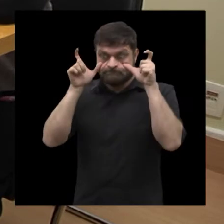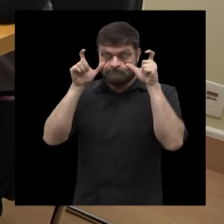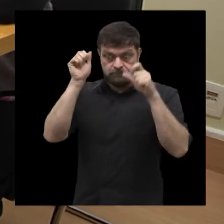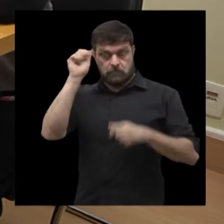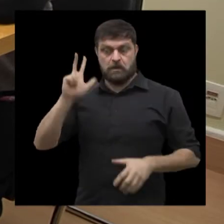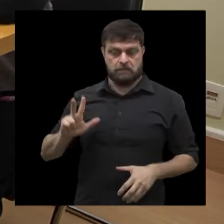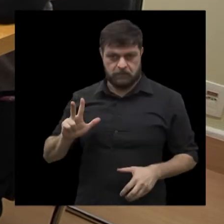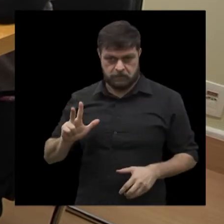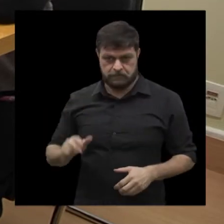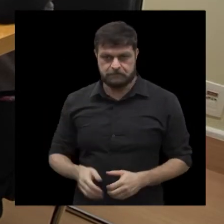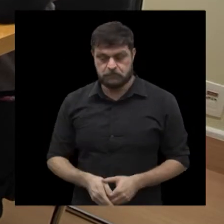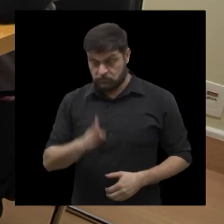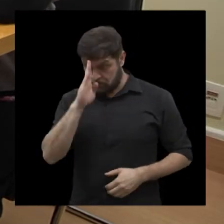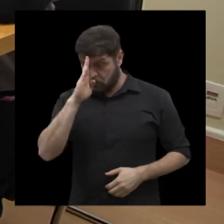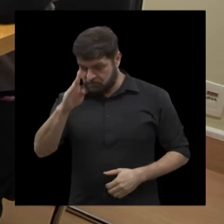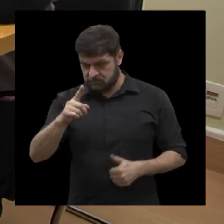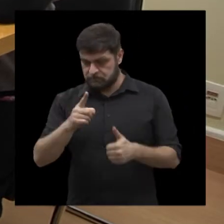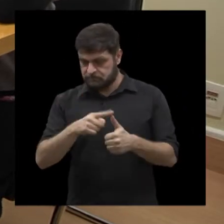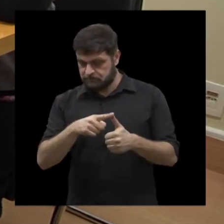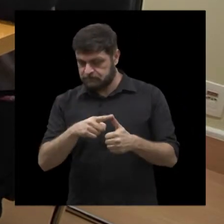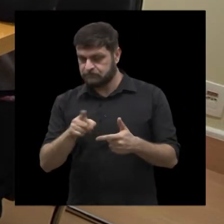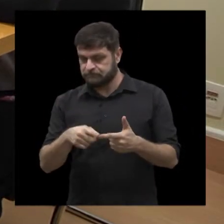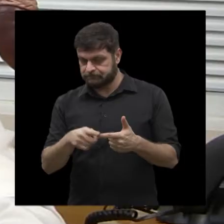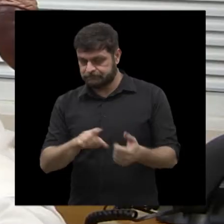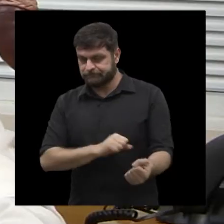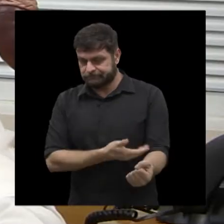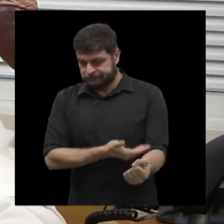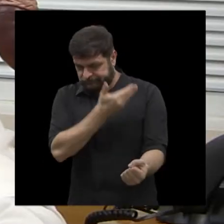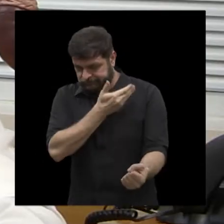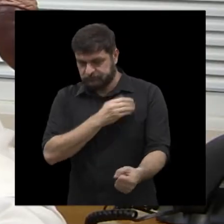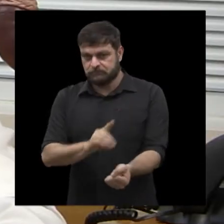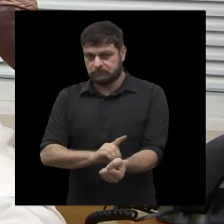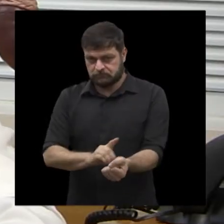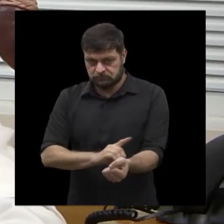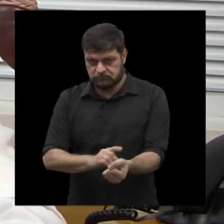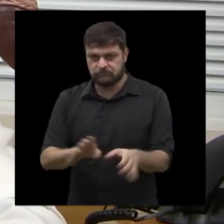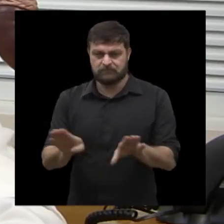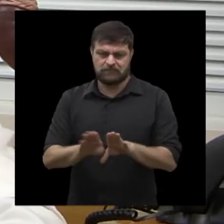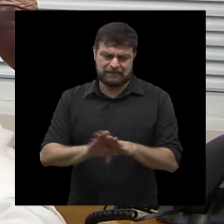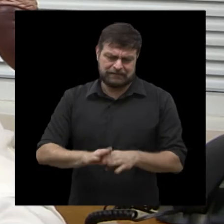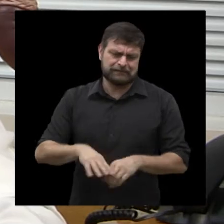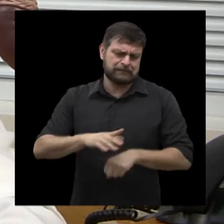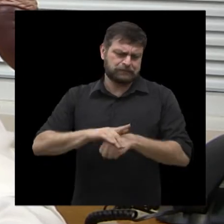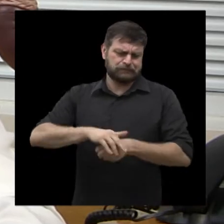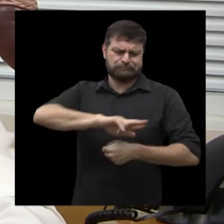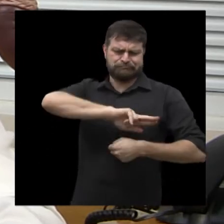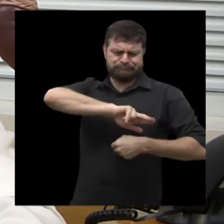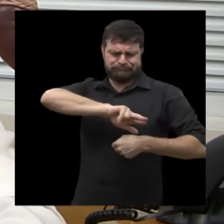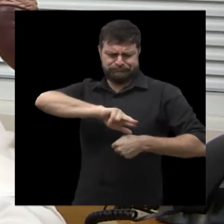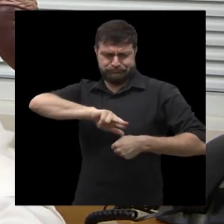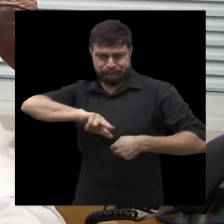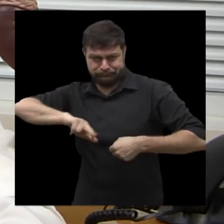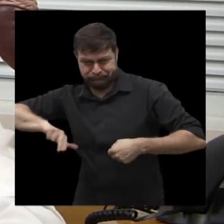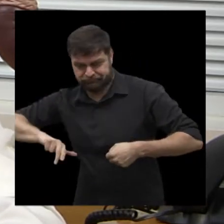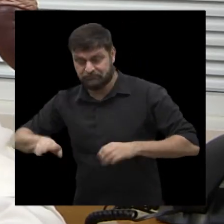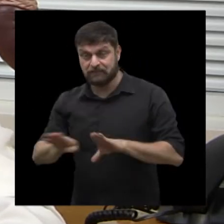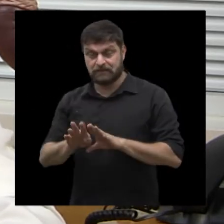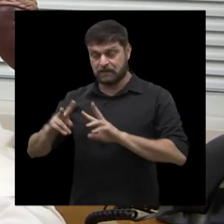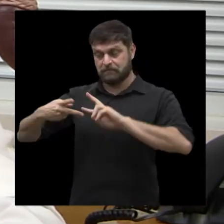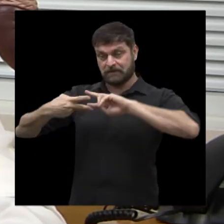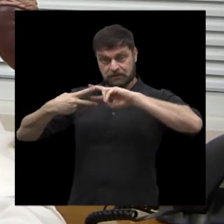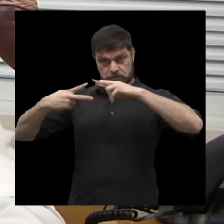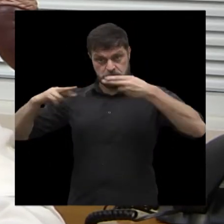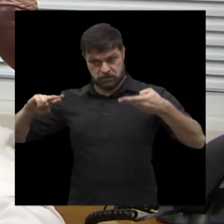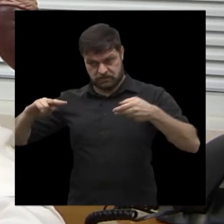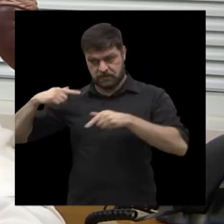as causas principais das doenças. Existem outras também. Existem as glomerulopatias, algumas doenças genéticas,